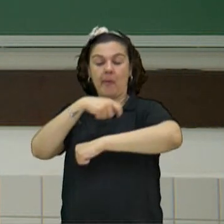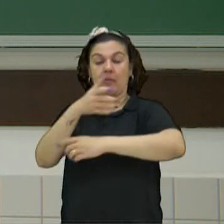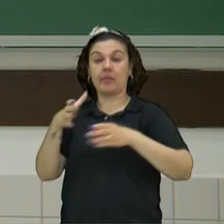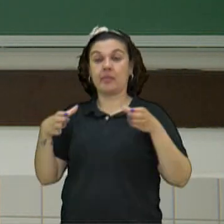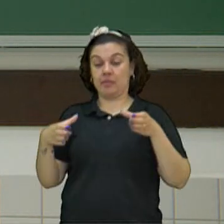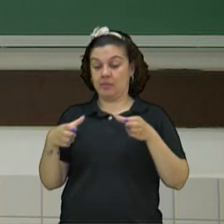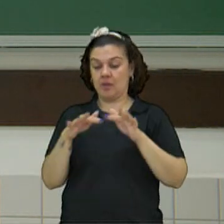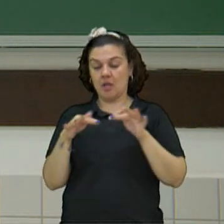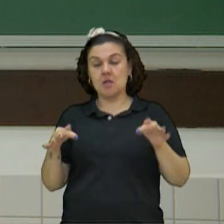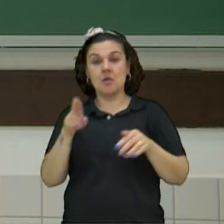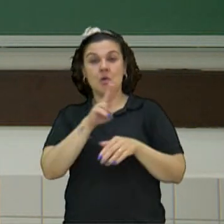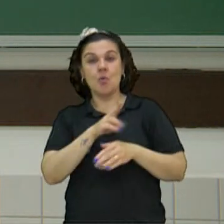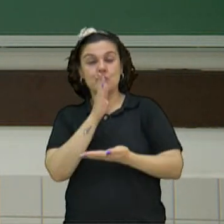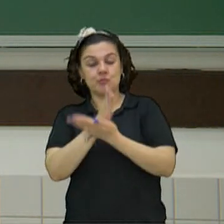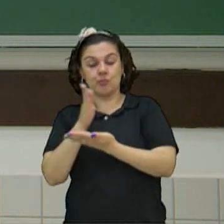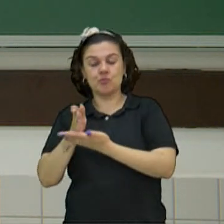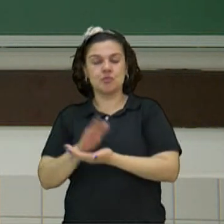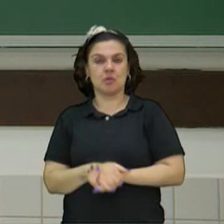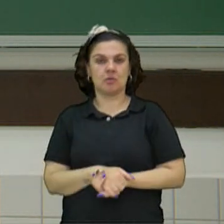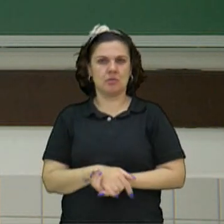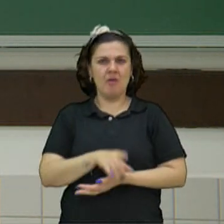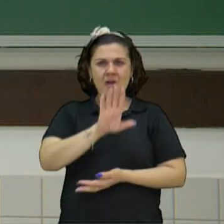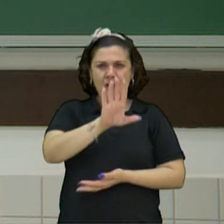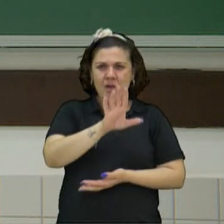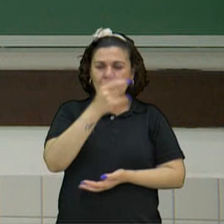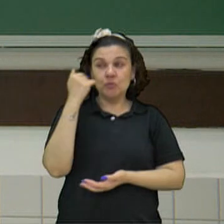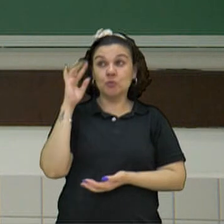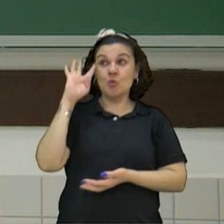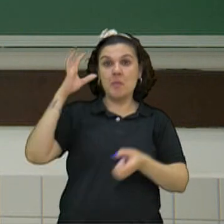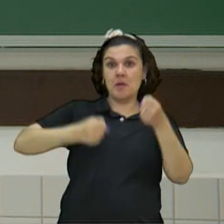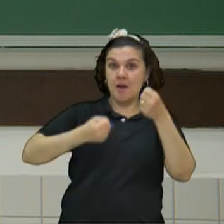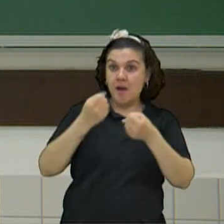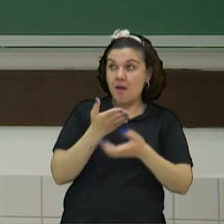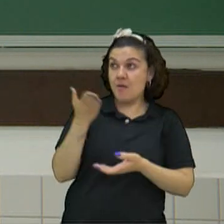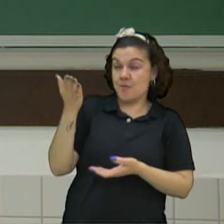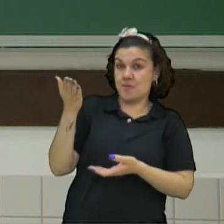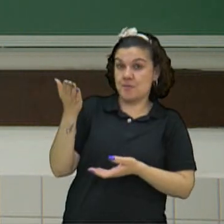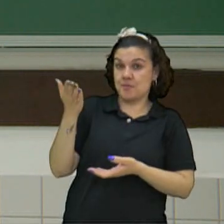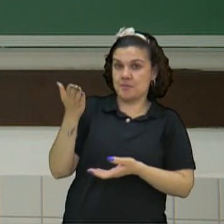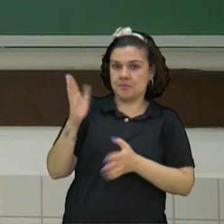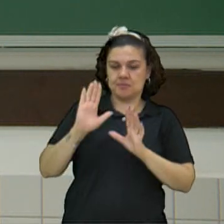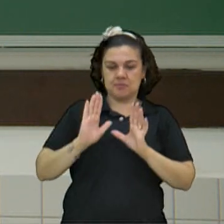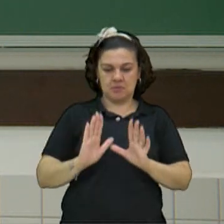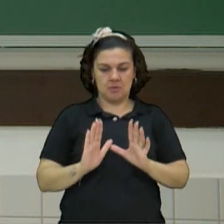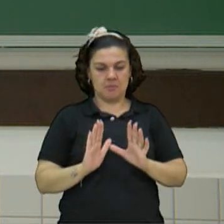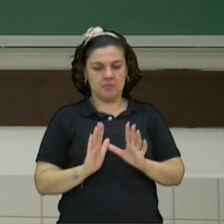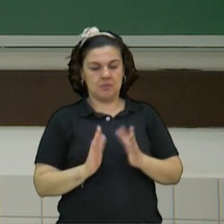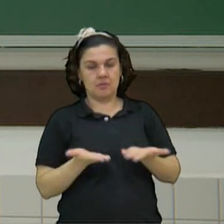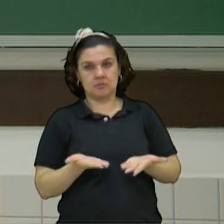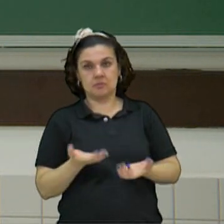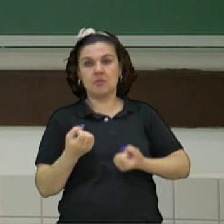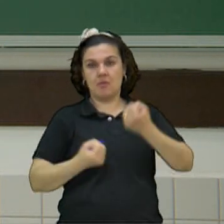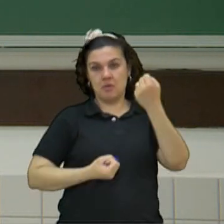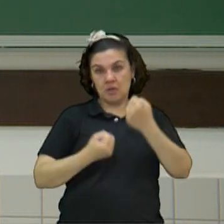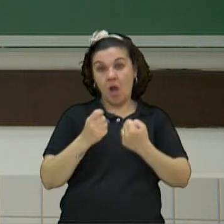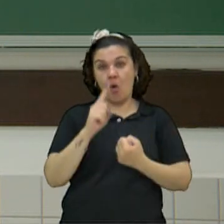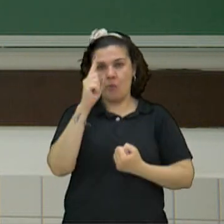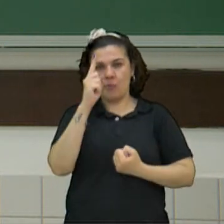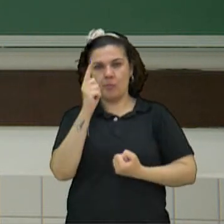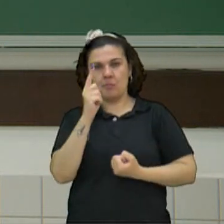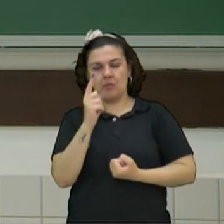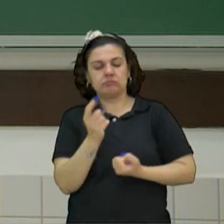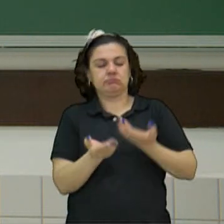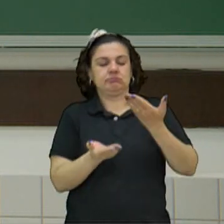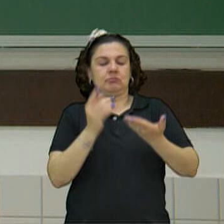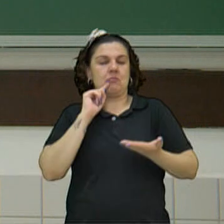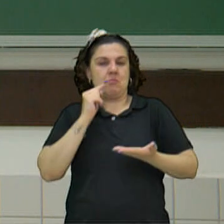outra coisa que eu uso como provocação. Não estou nem pensando no automóvel, certo? O automóvel tem em torno de 1 tonelada.